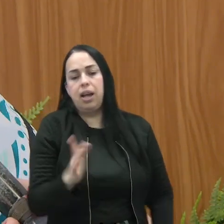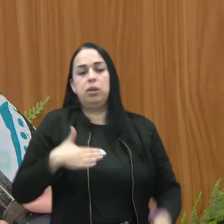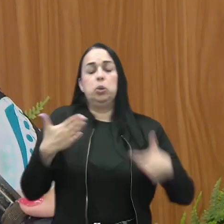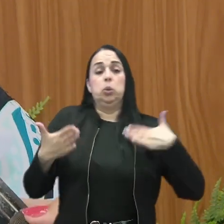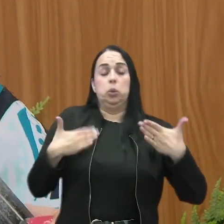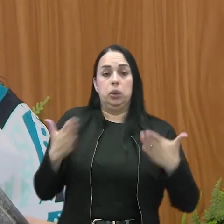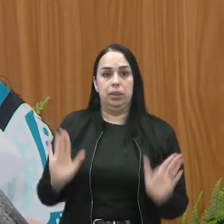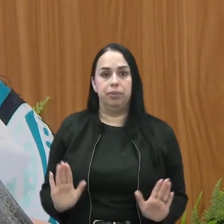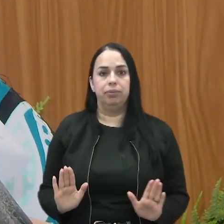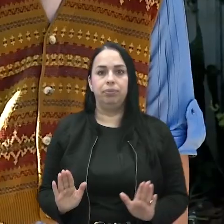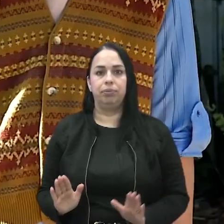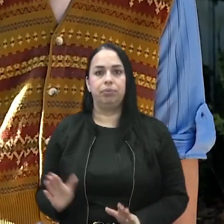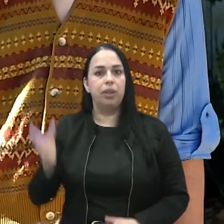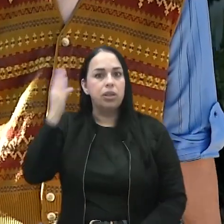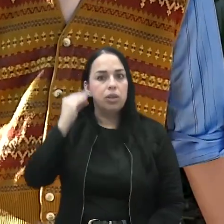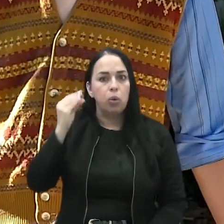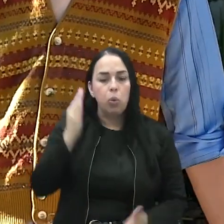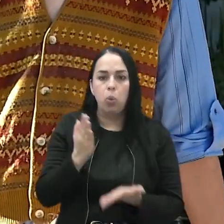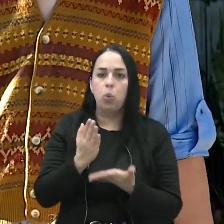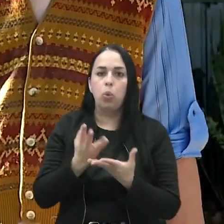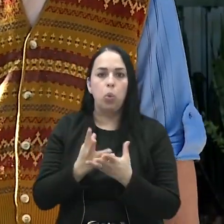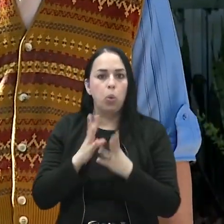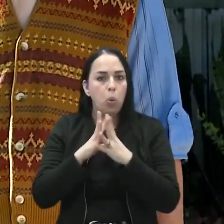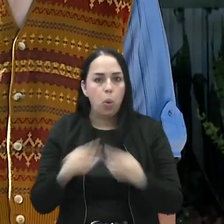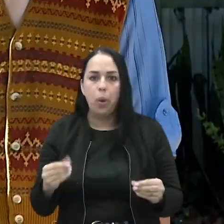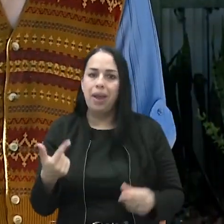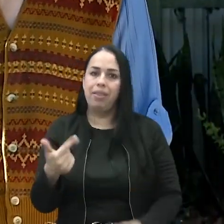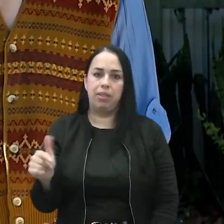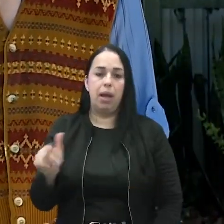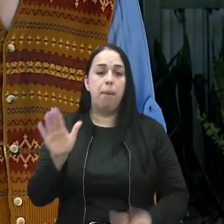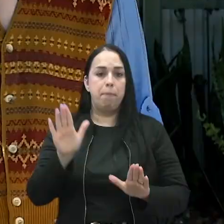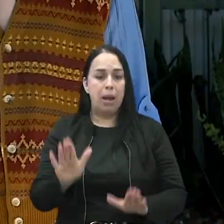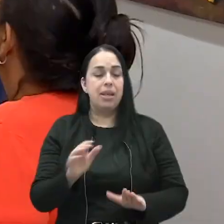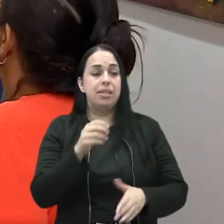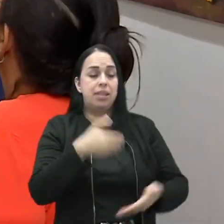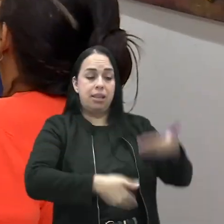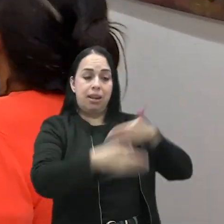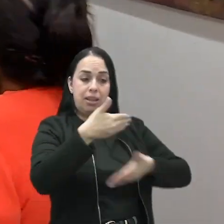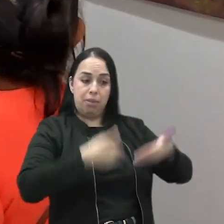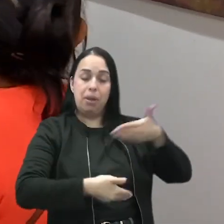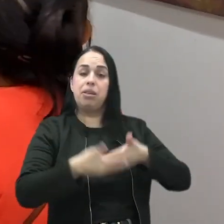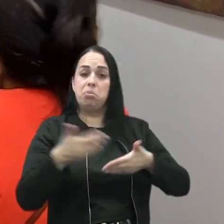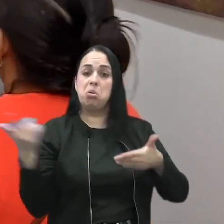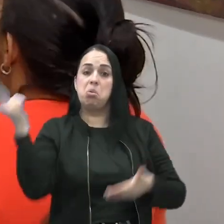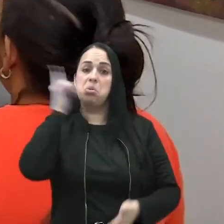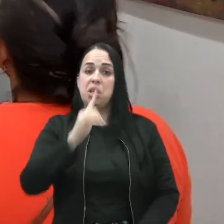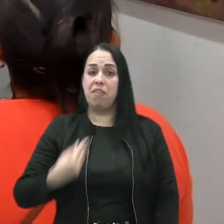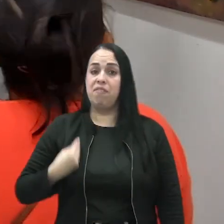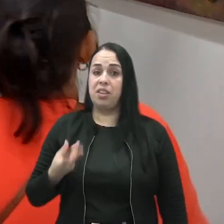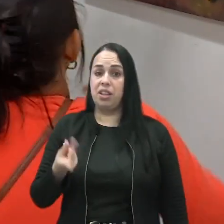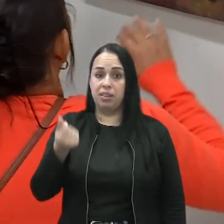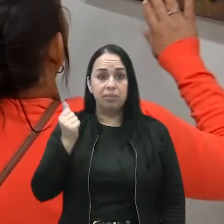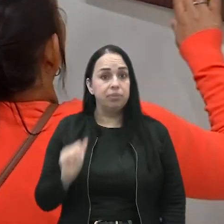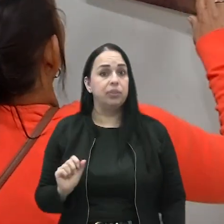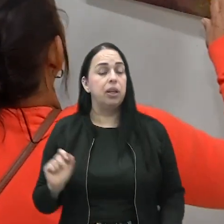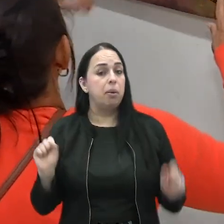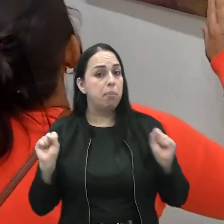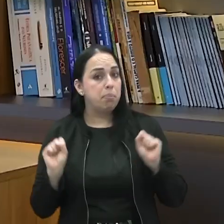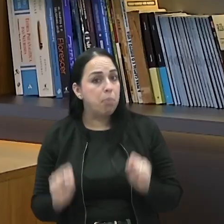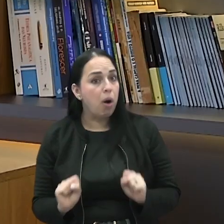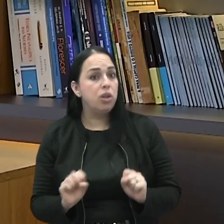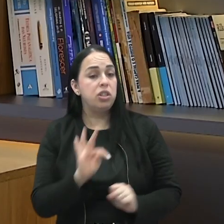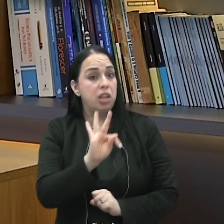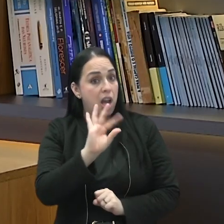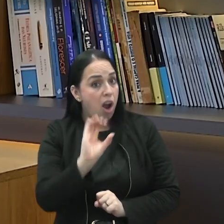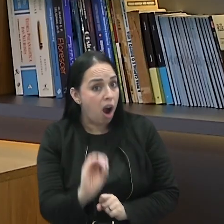não conhece, você assusta. A esquizofrenia não tem cura, mas com acompanhamento contínuo é possível manter qualidade de vida.